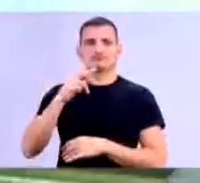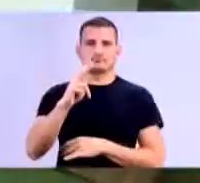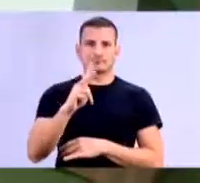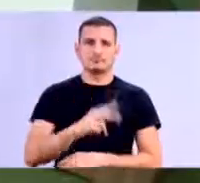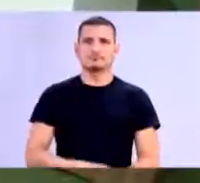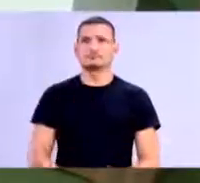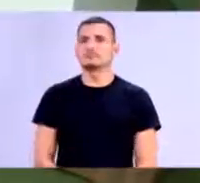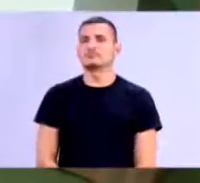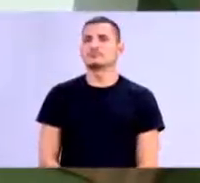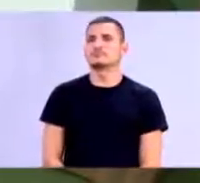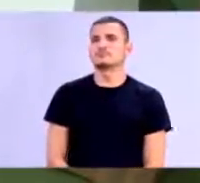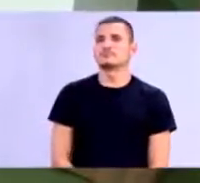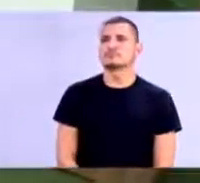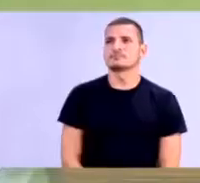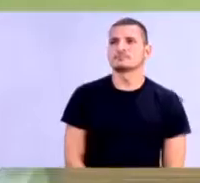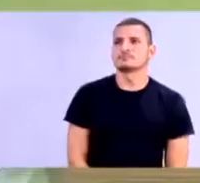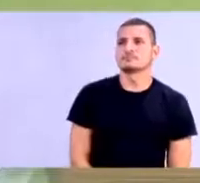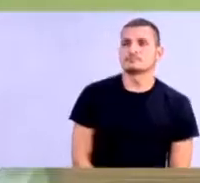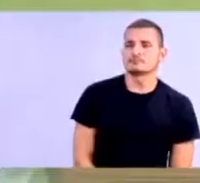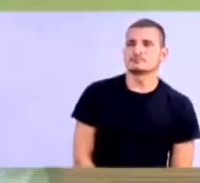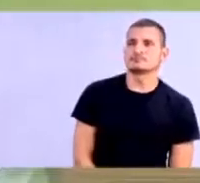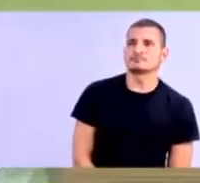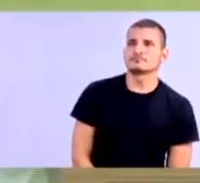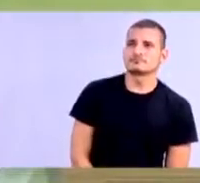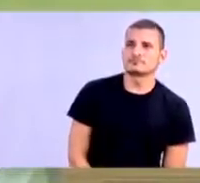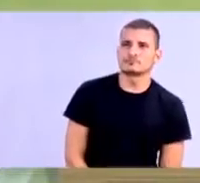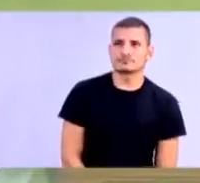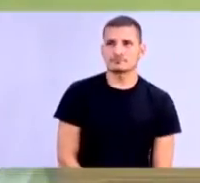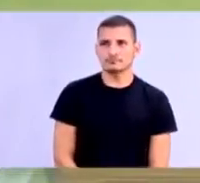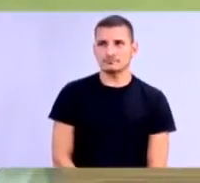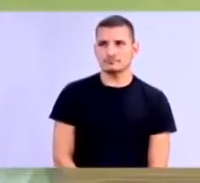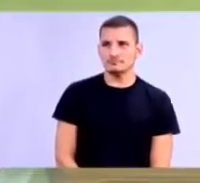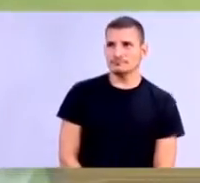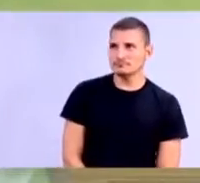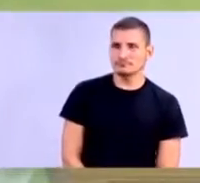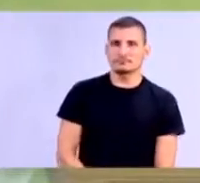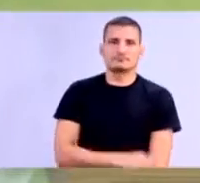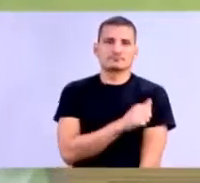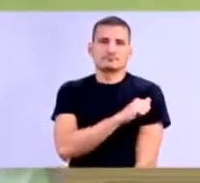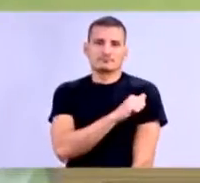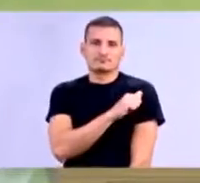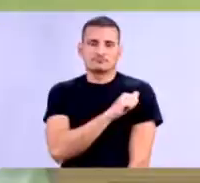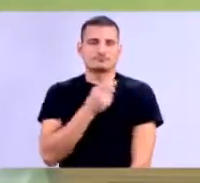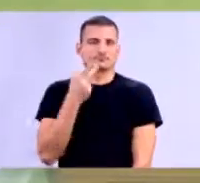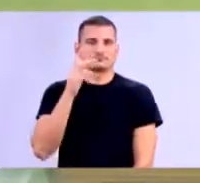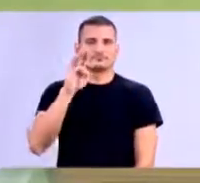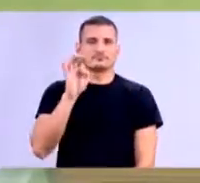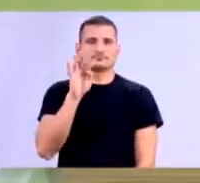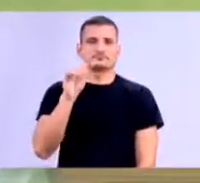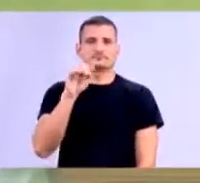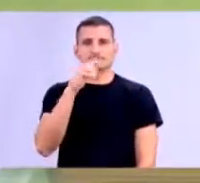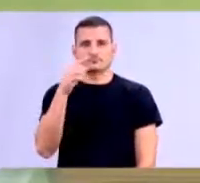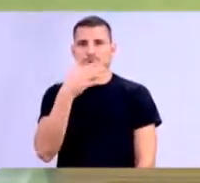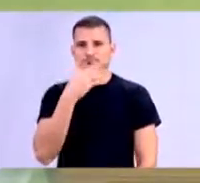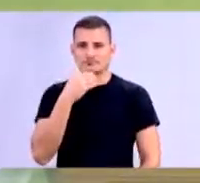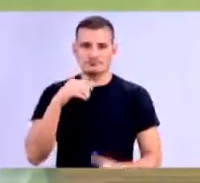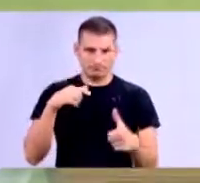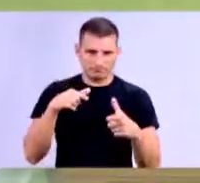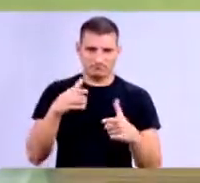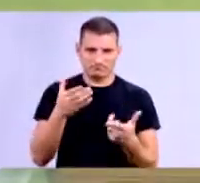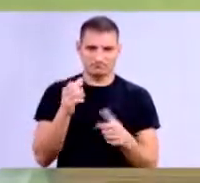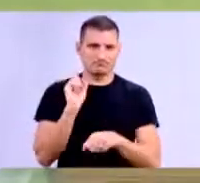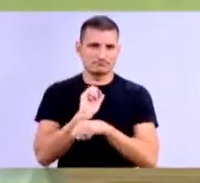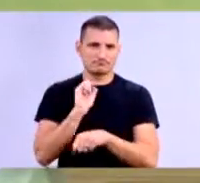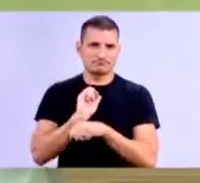disso. Os alunos estão comentando, professora, que o Betão está esperando até hoje e que que ele deve ter